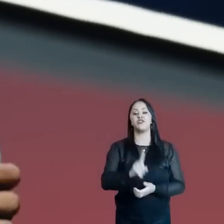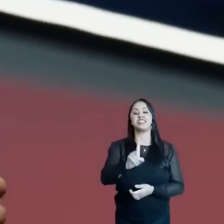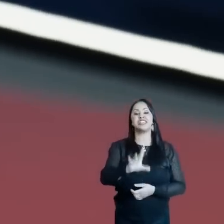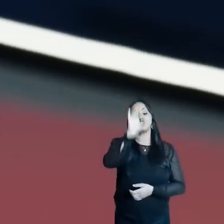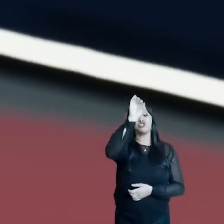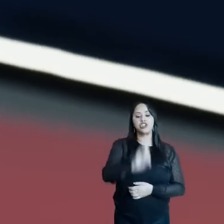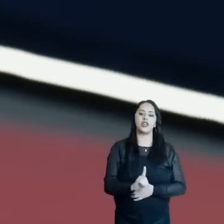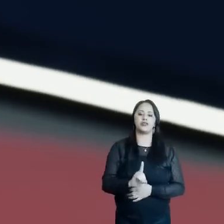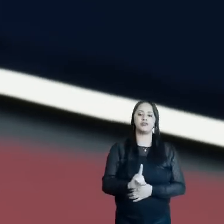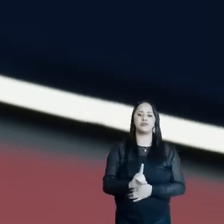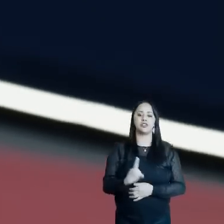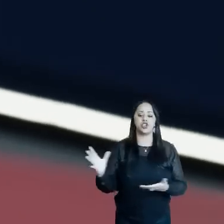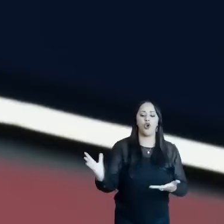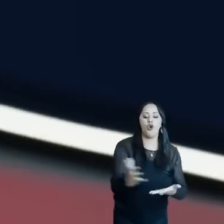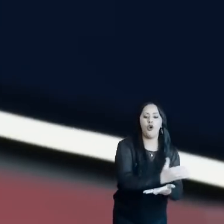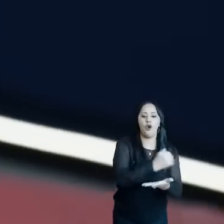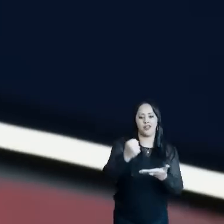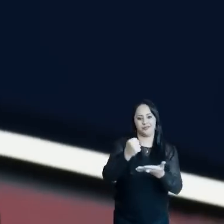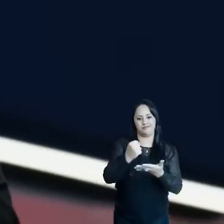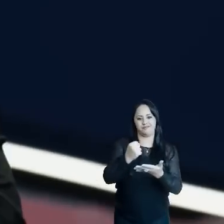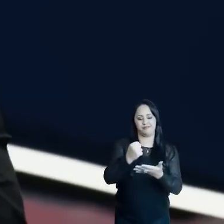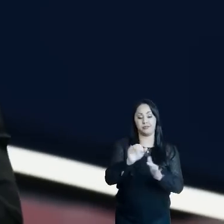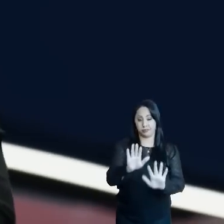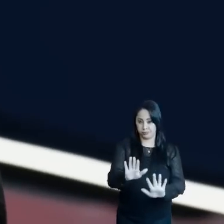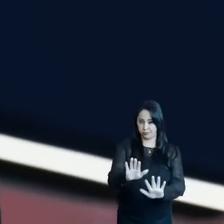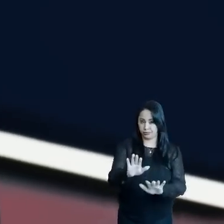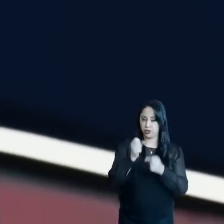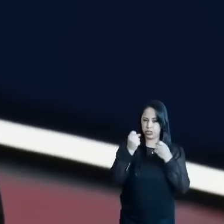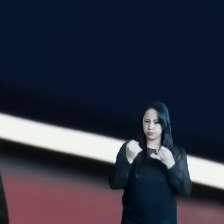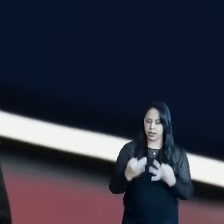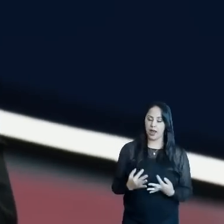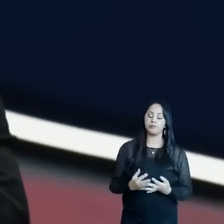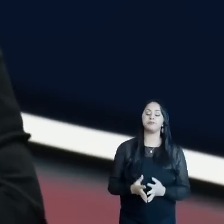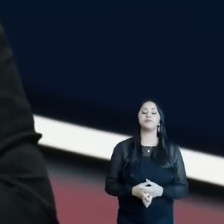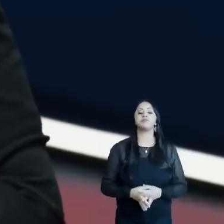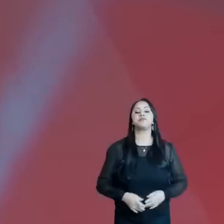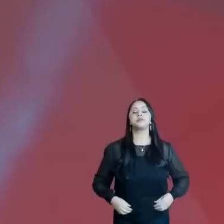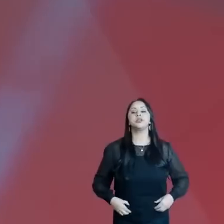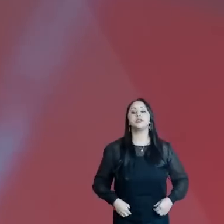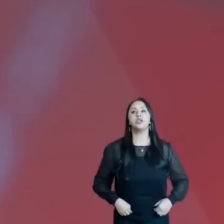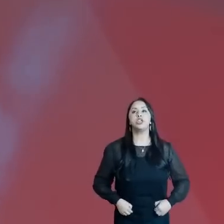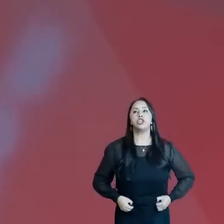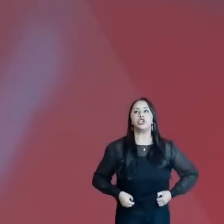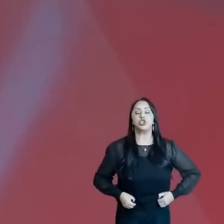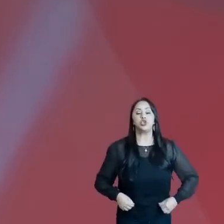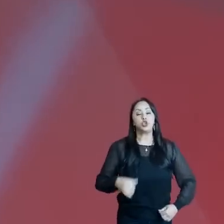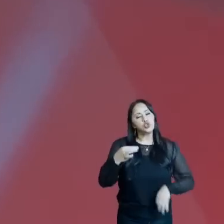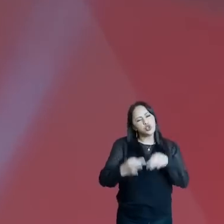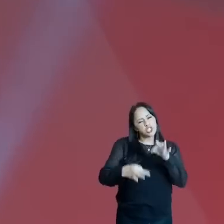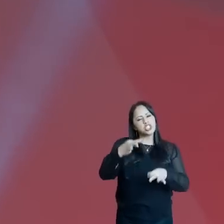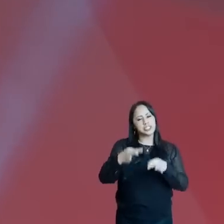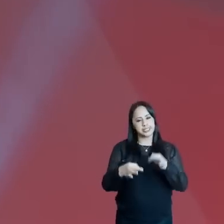legalidade da colheita. Porque uma coisa que eu quero explicar para todo mundo é sobre justiça. Sobre